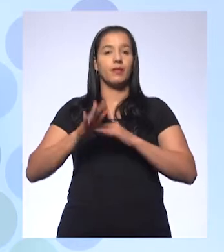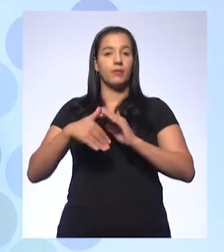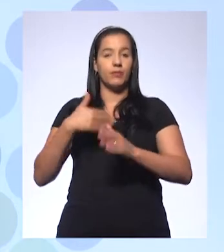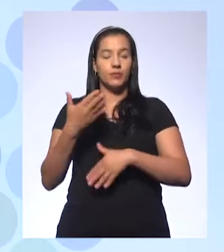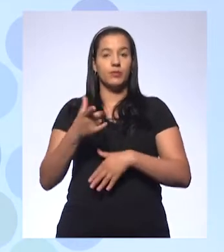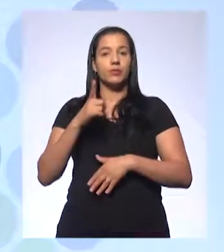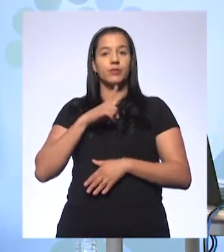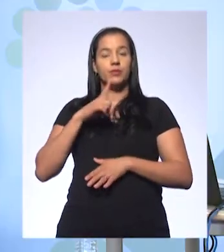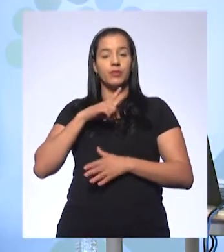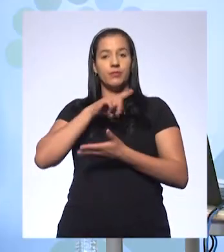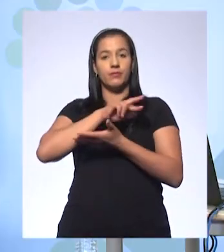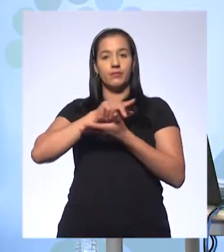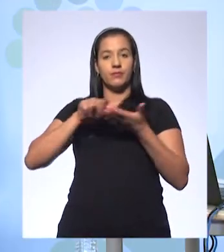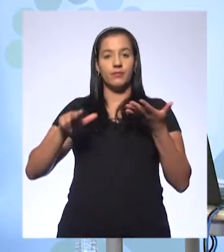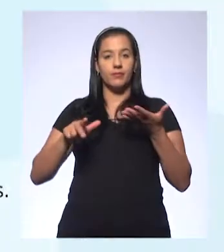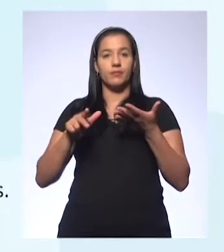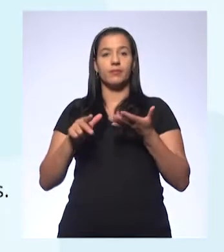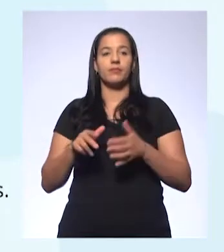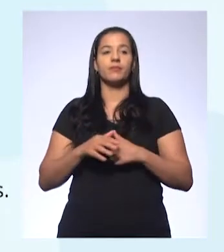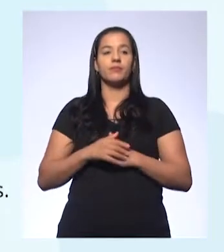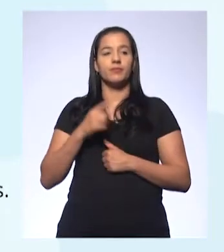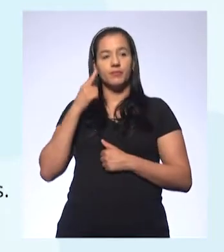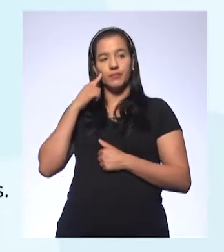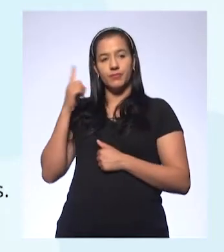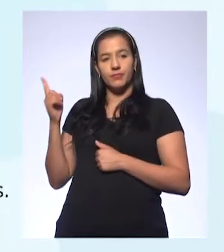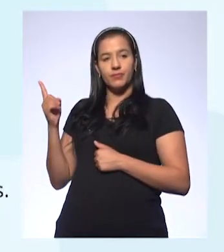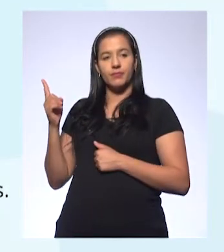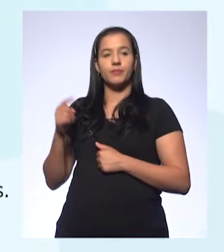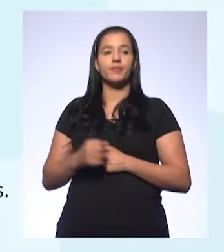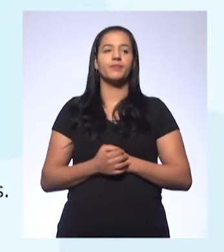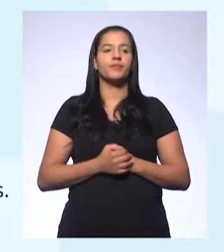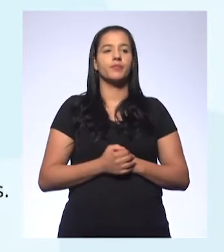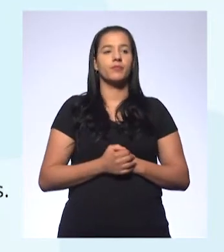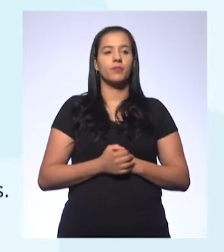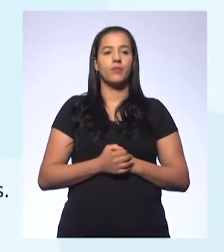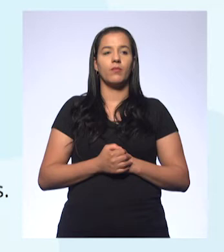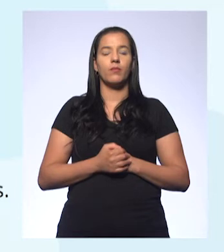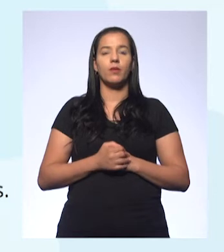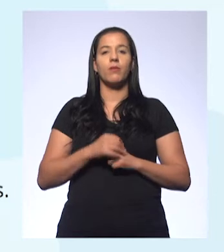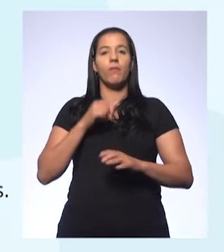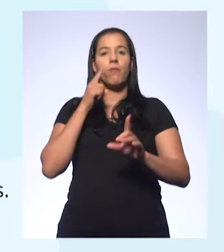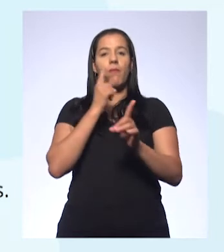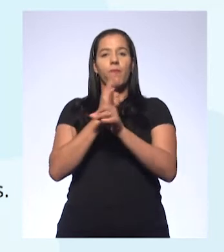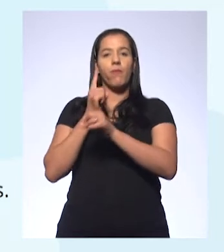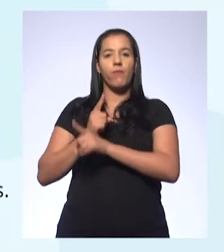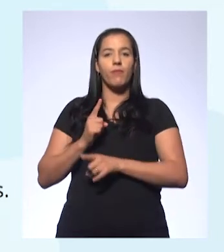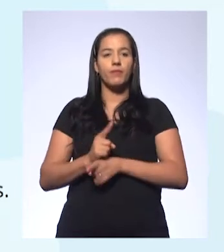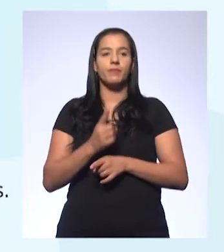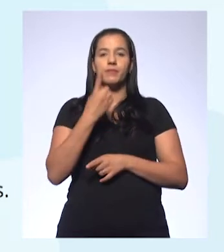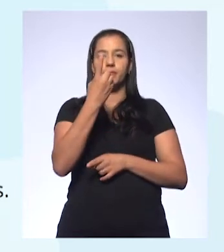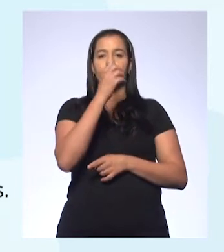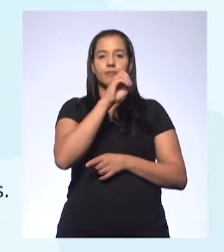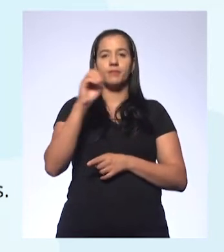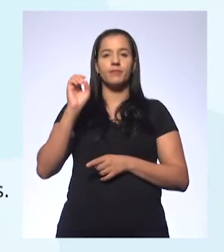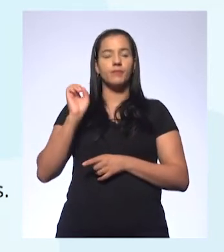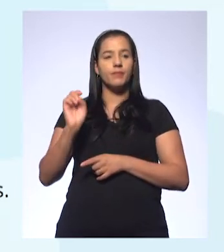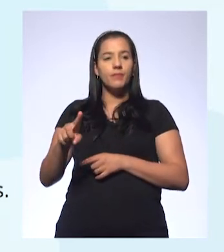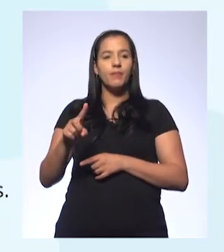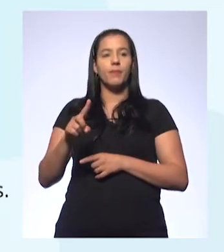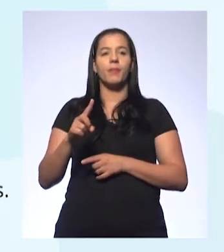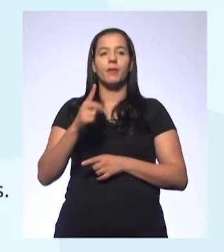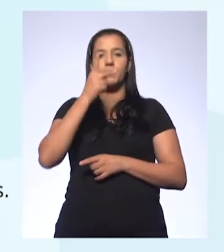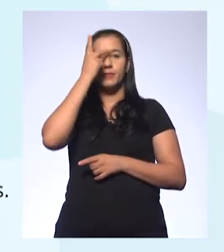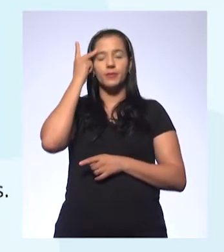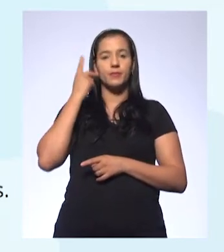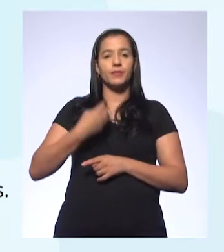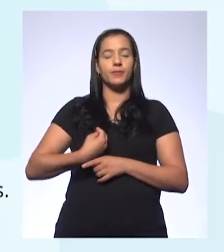sobre casos de sífilis. Olha aí, ó. Taxa de detecção por 100 mil habitantes de sífilis adquirida por ano